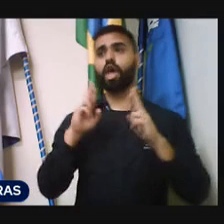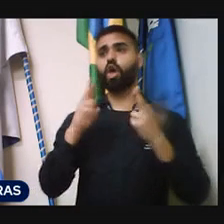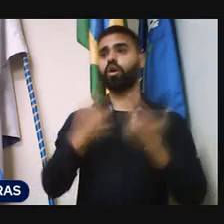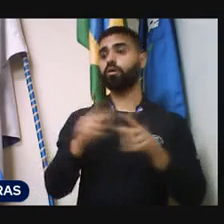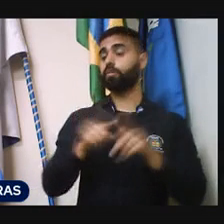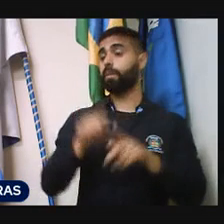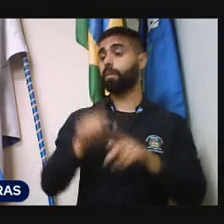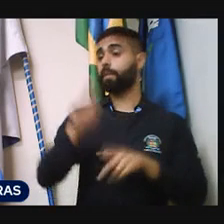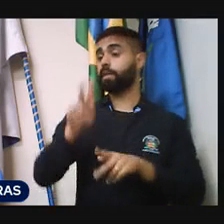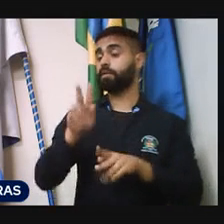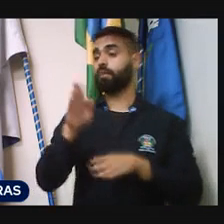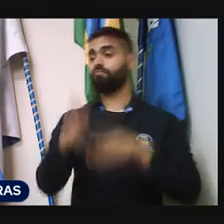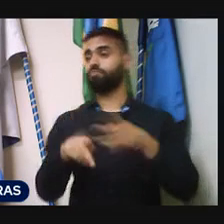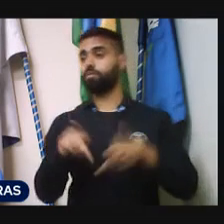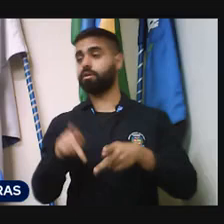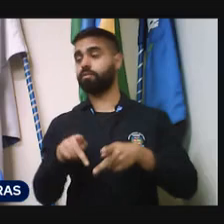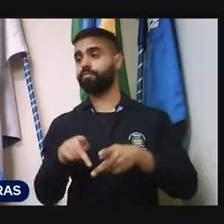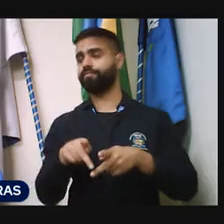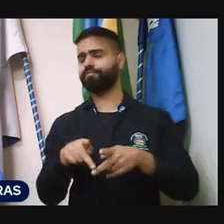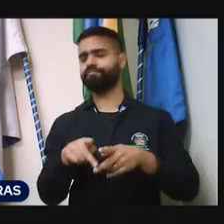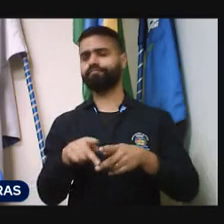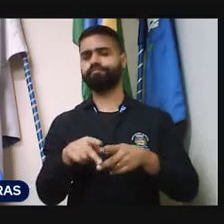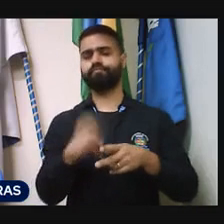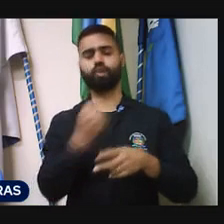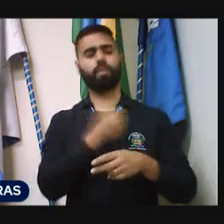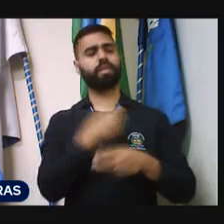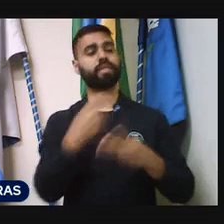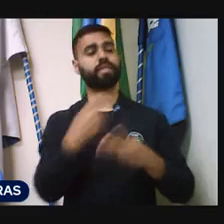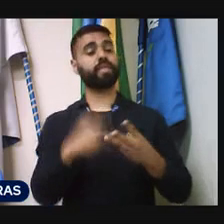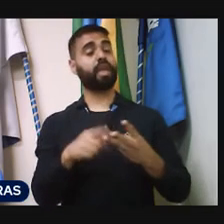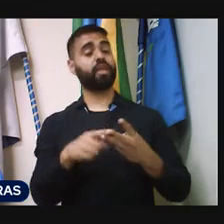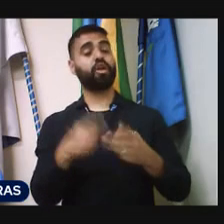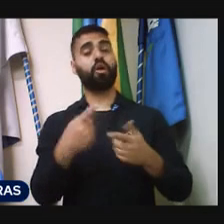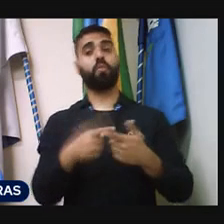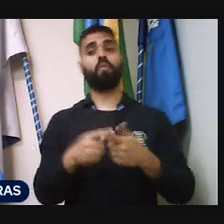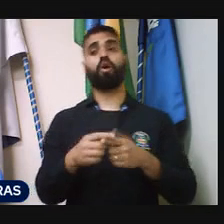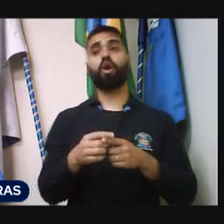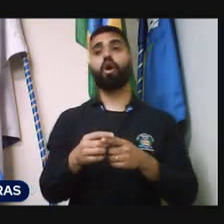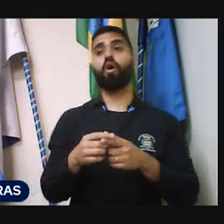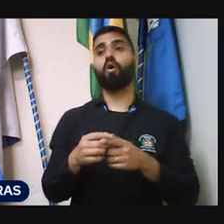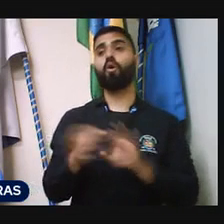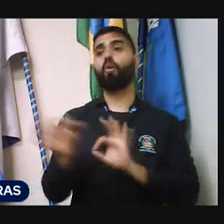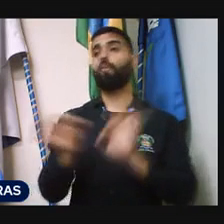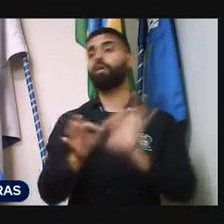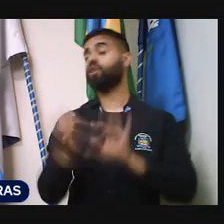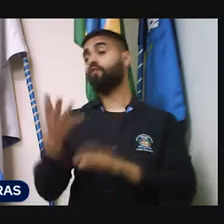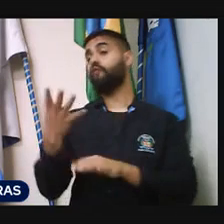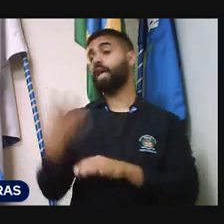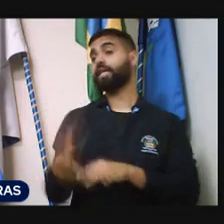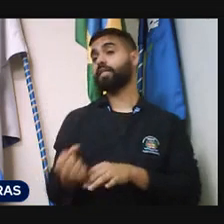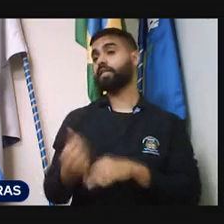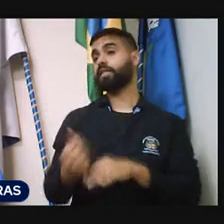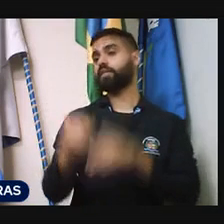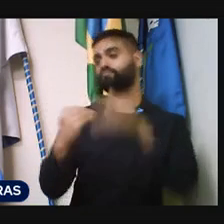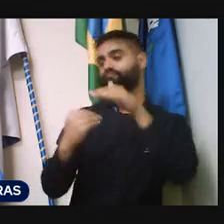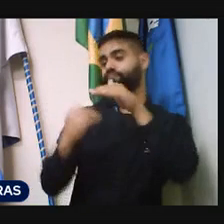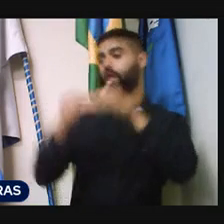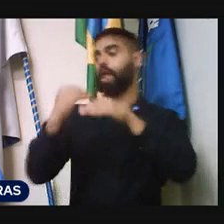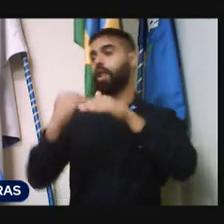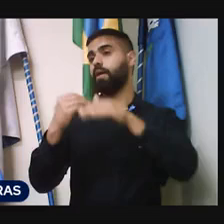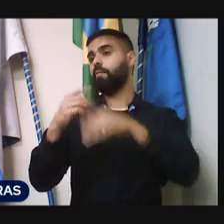Popular número 3 porque o plano Municipal de saneamento básico não foi aceito na pontuação para